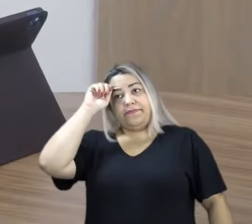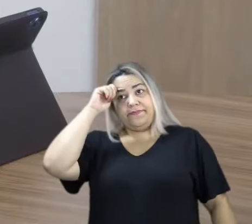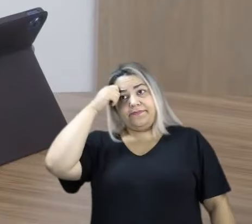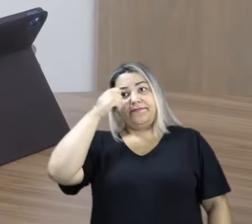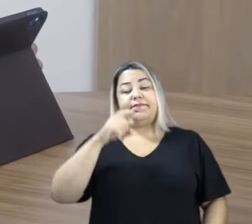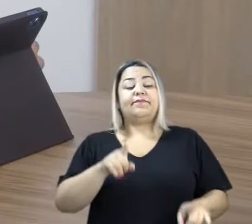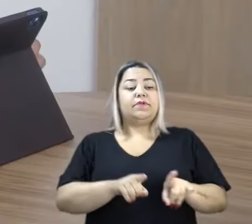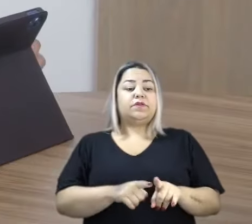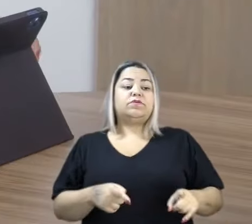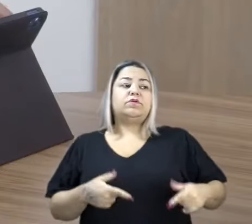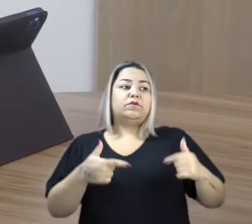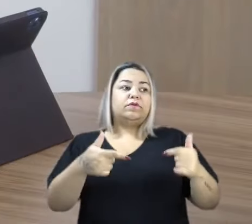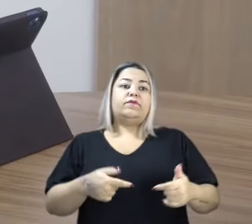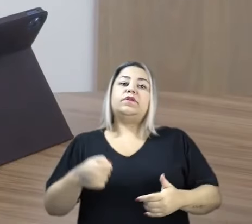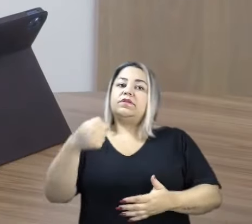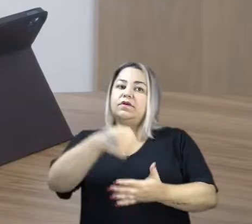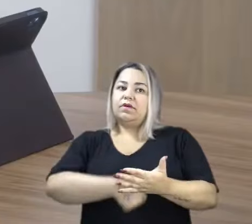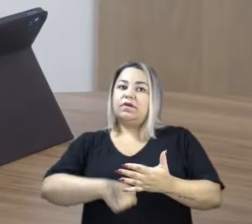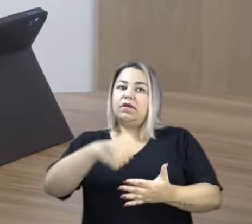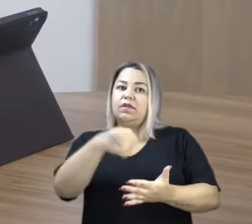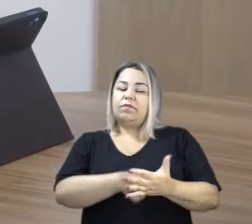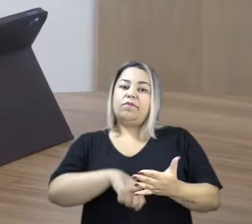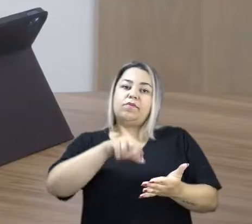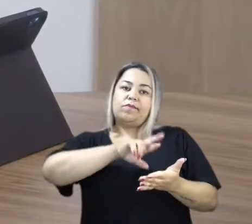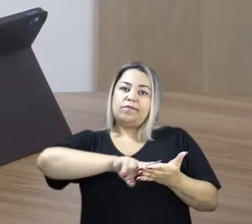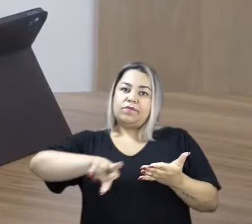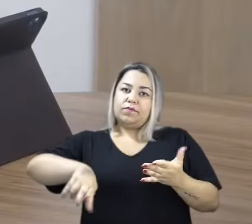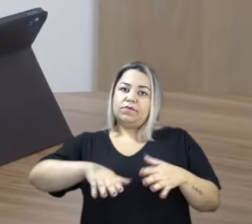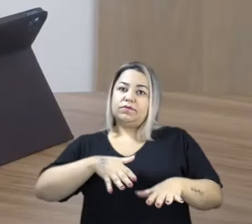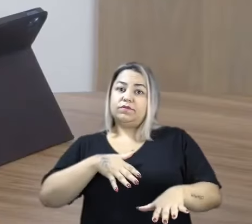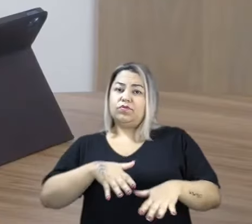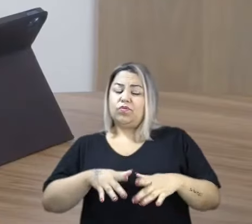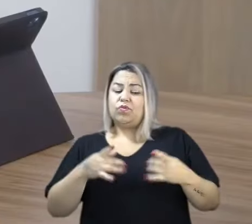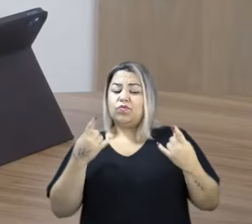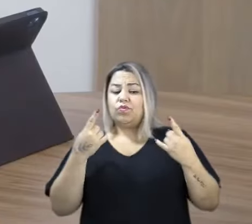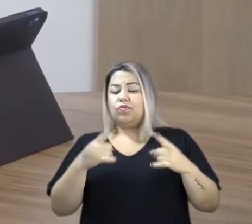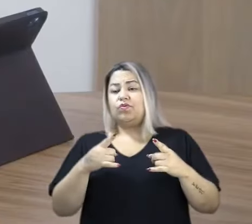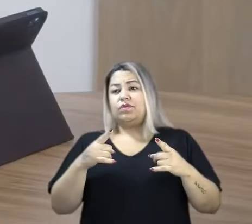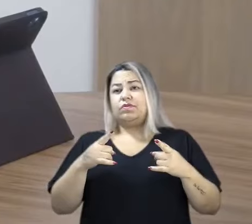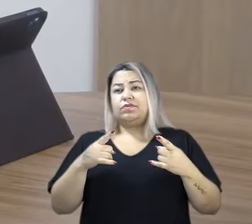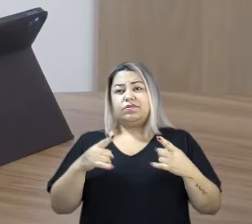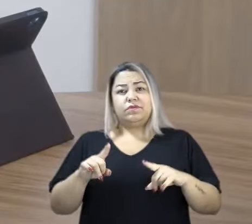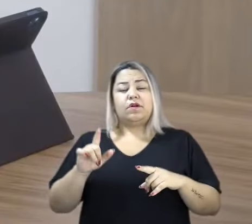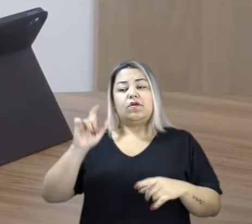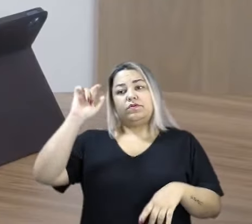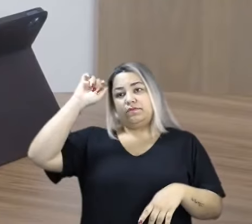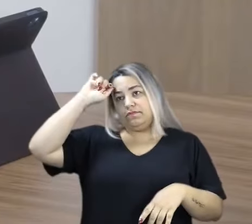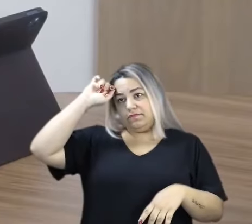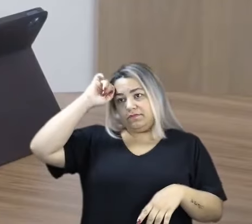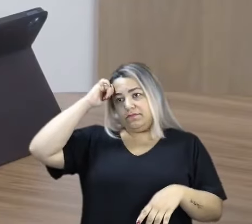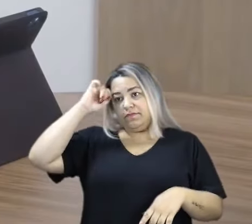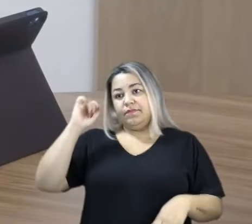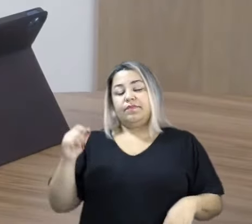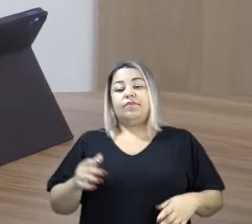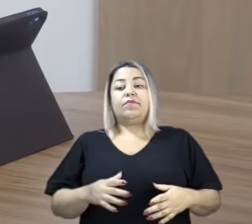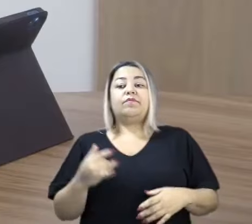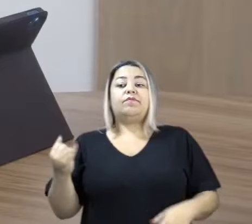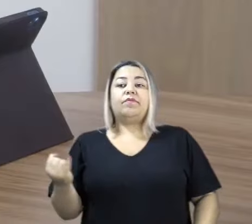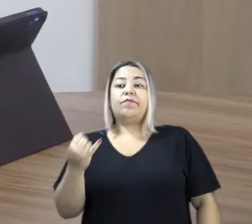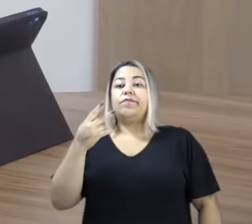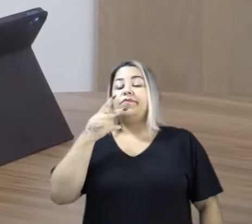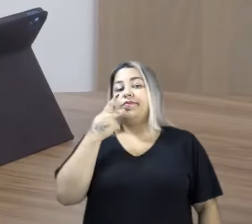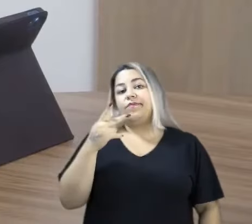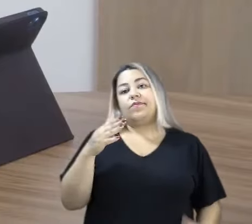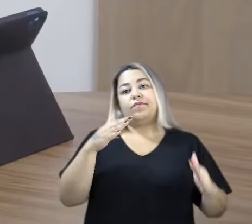de enfrentamento às múltiplas manifestações de racismo que vai acontecer. Acho que é importante colocar aqui que a casa